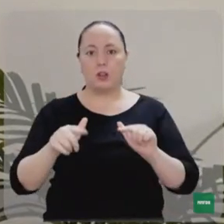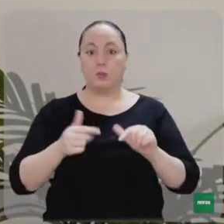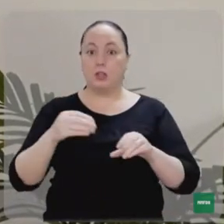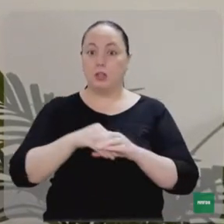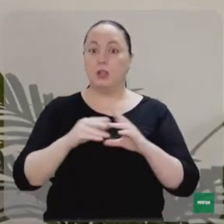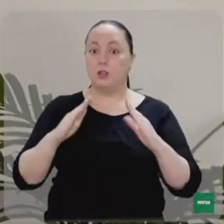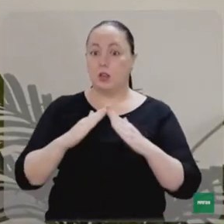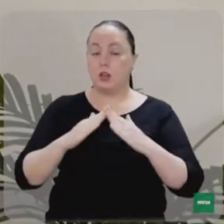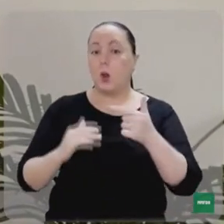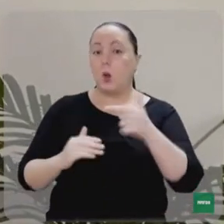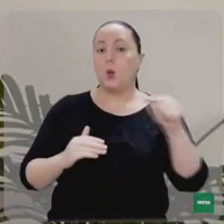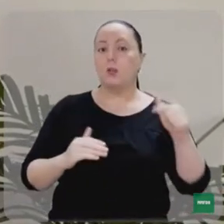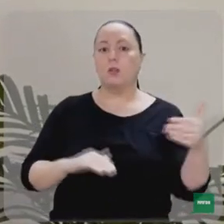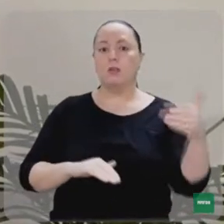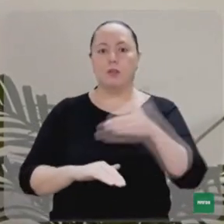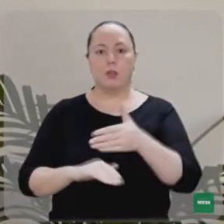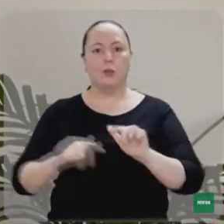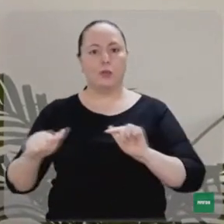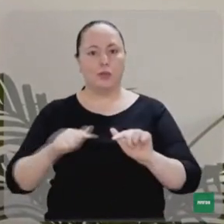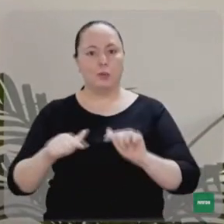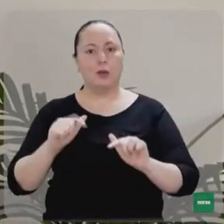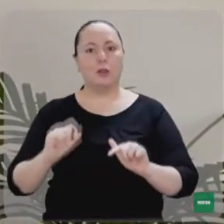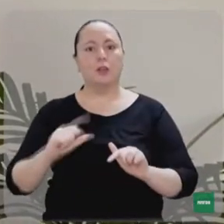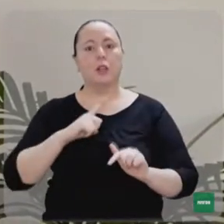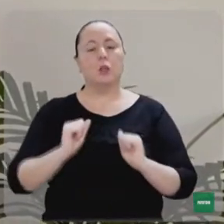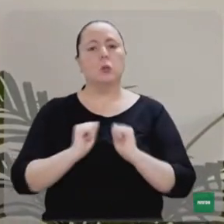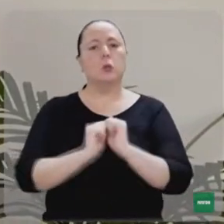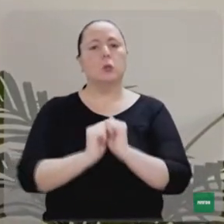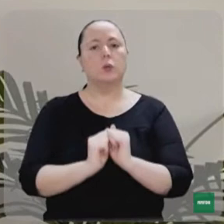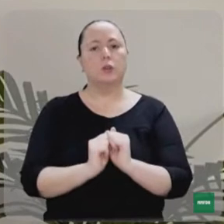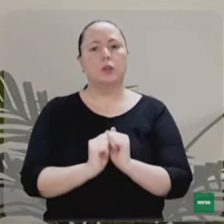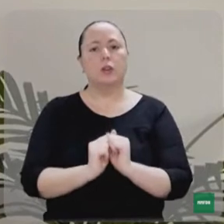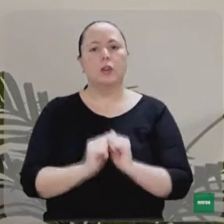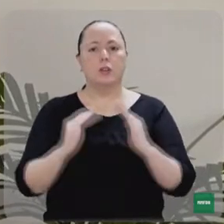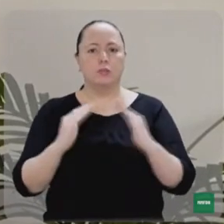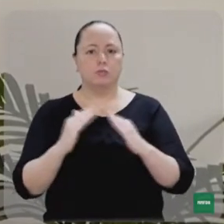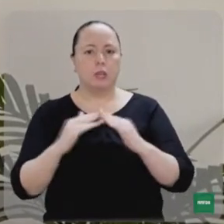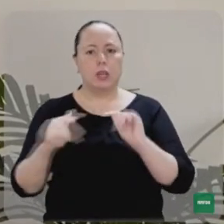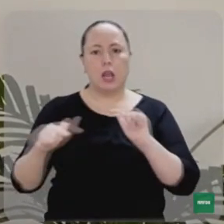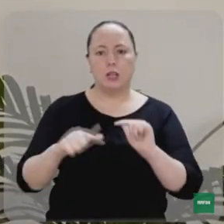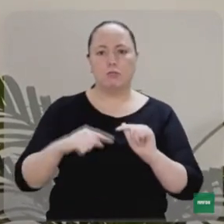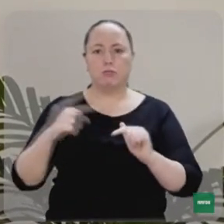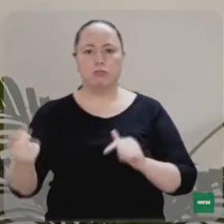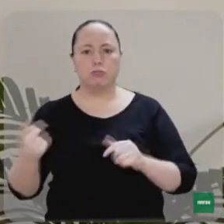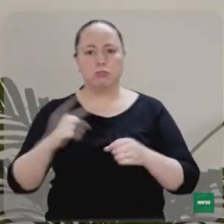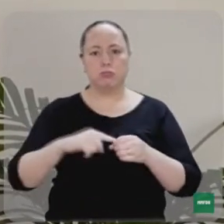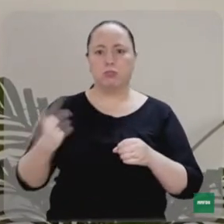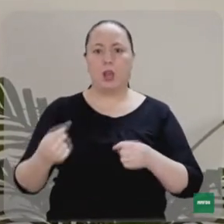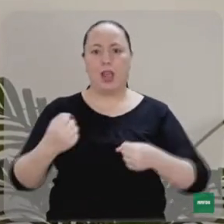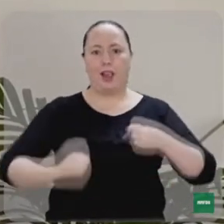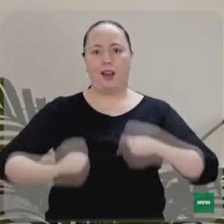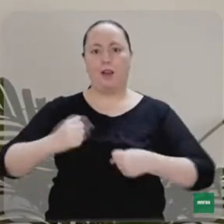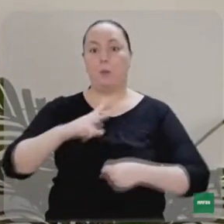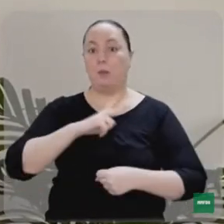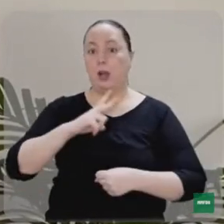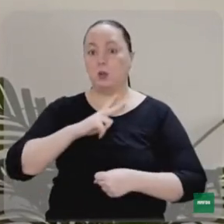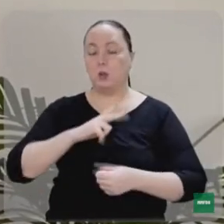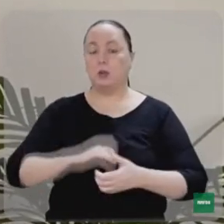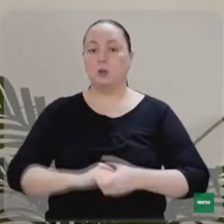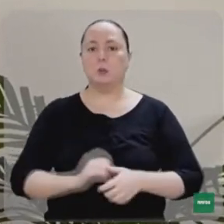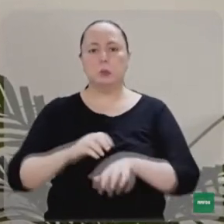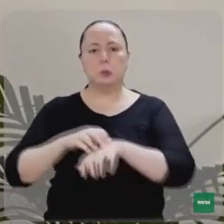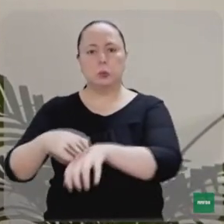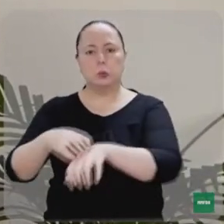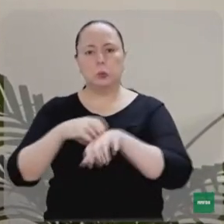home office e outros vieram trabalhar, trazendo eles de casa para o trabalho e do trabalho para casa através de carros